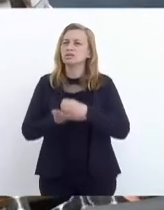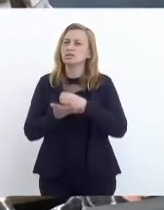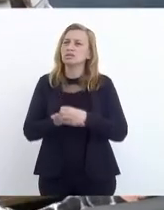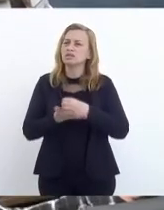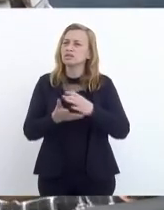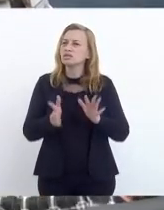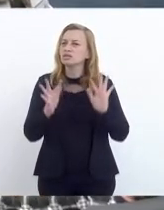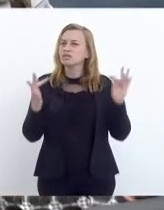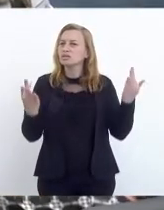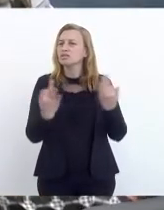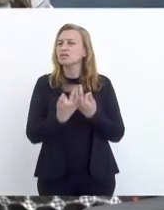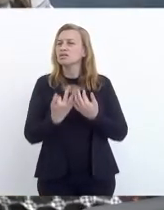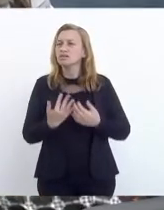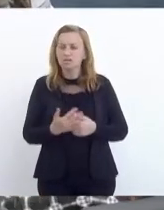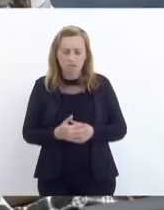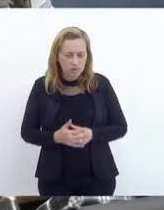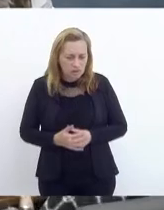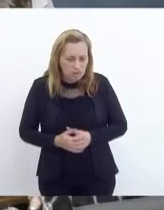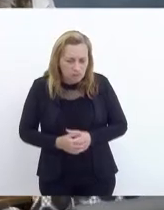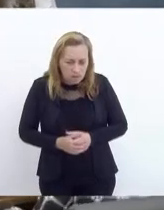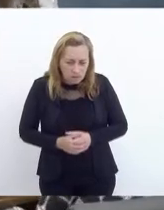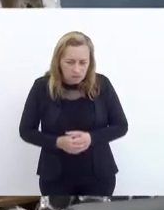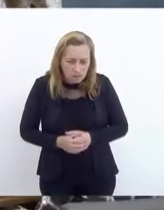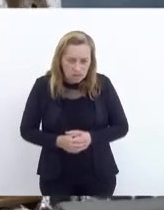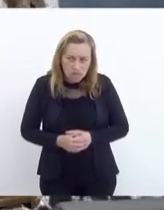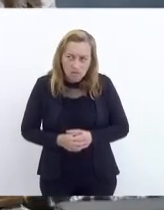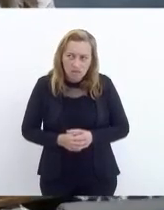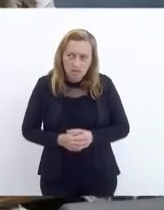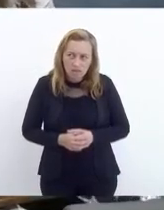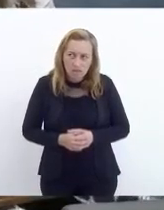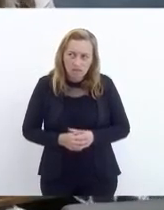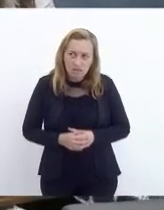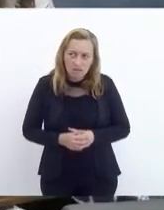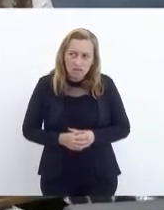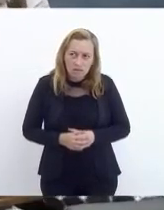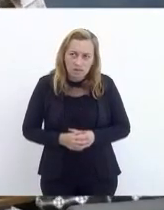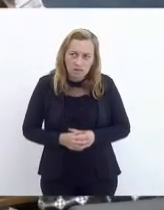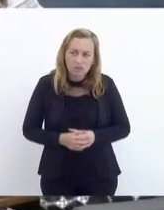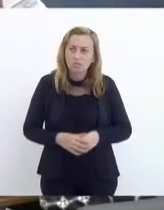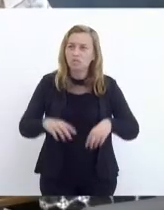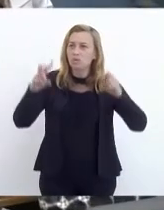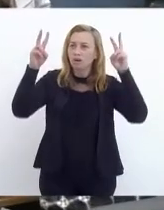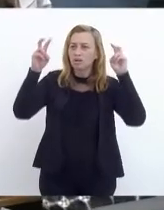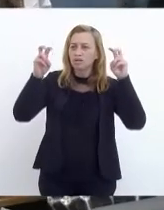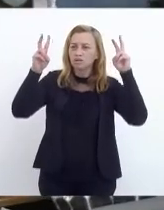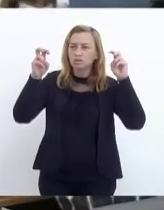dizer, isso é uma coisa, tem garantia de nada, né? A questão